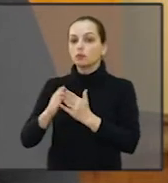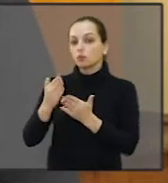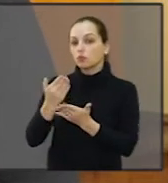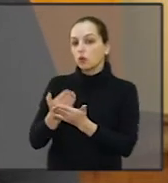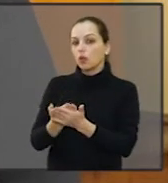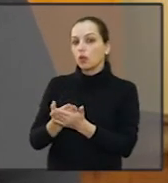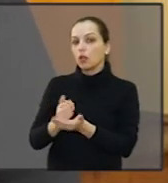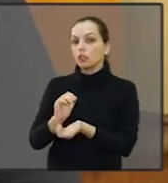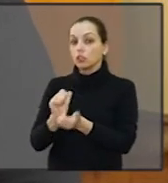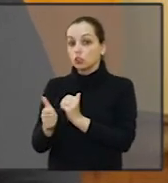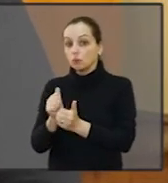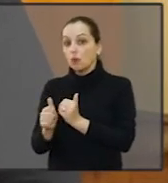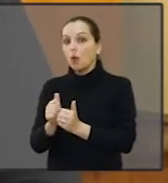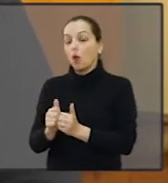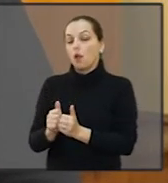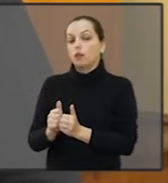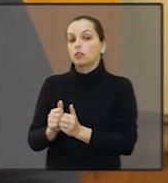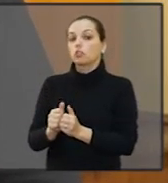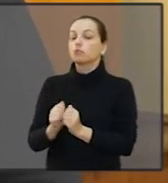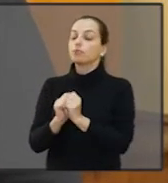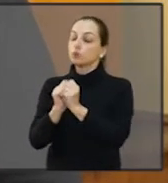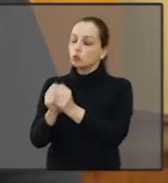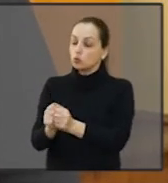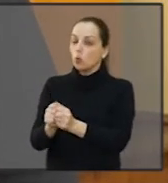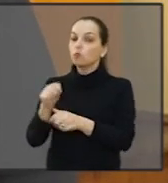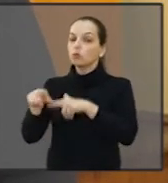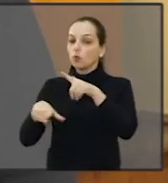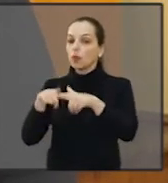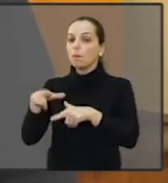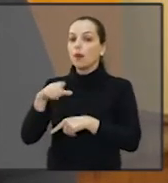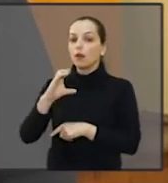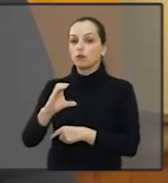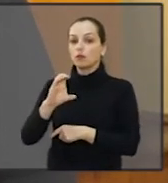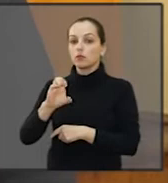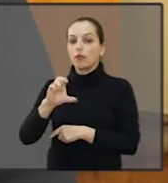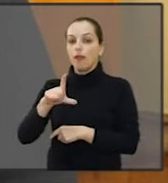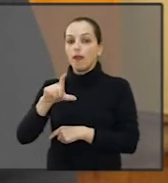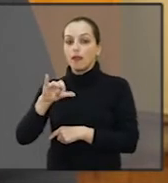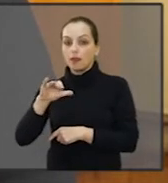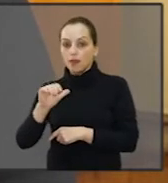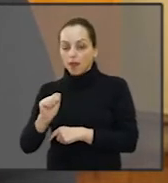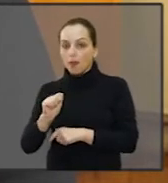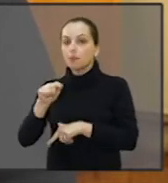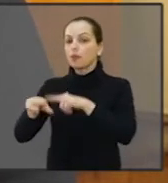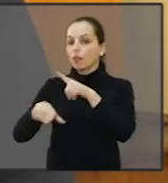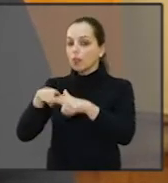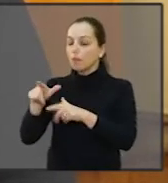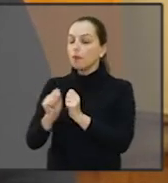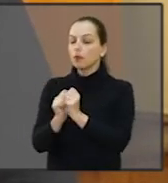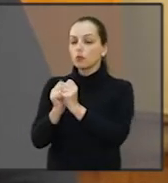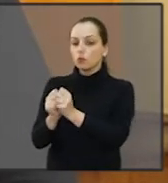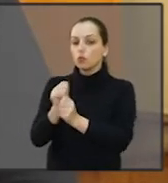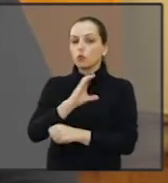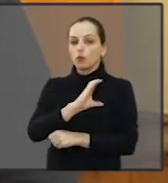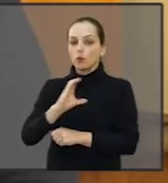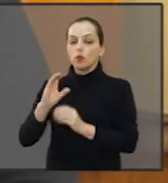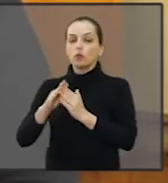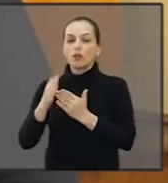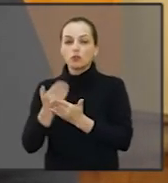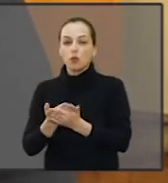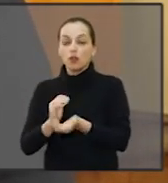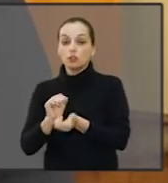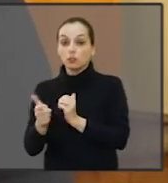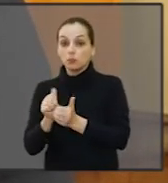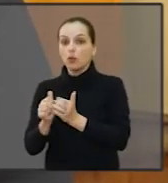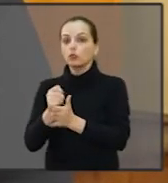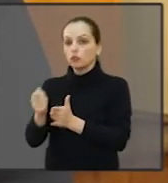esportes. Lógico que eu não faço trabalho sozinha, tem a Célia Lima, que é a Celinha, que trabalha junto comigo na coordenação das